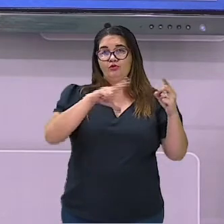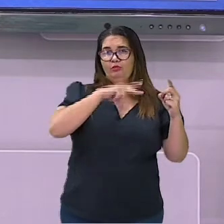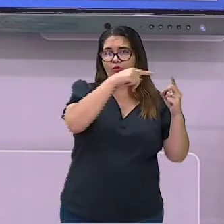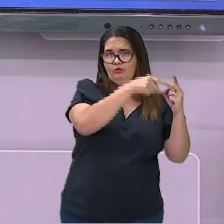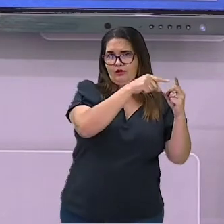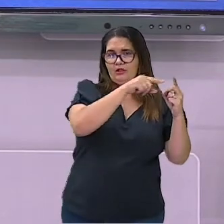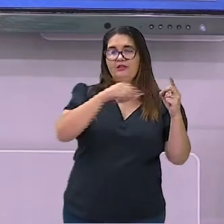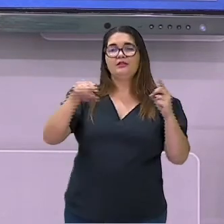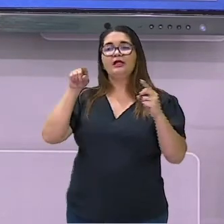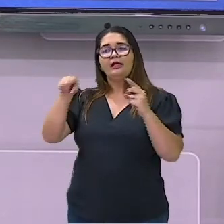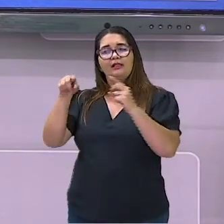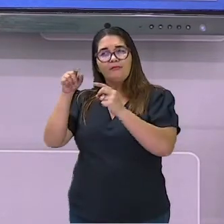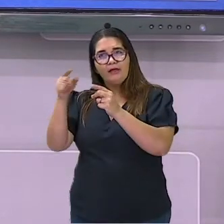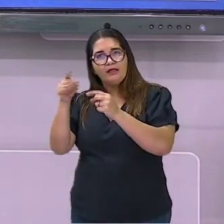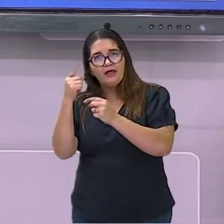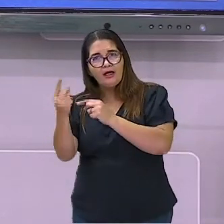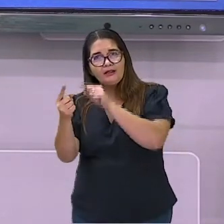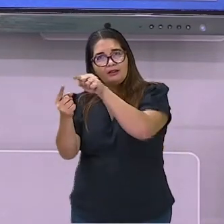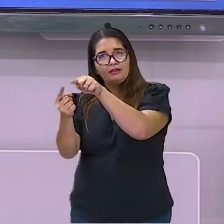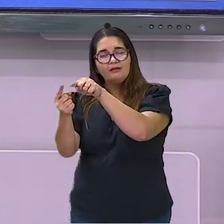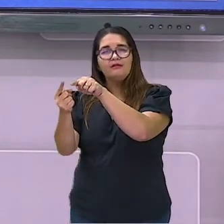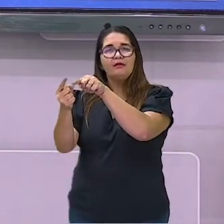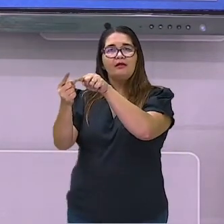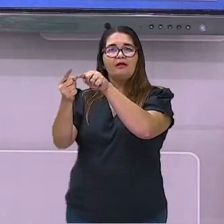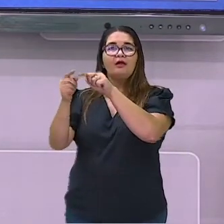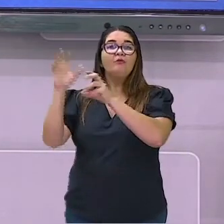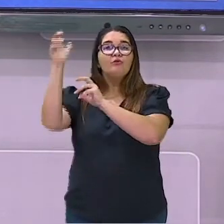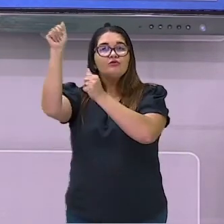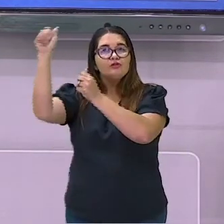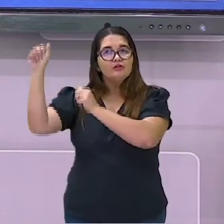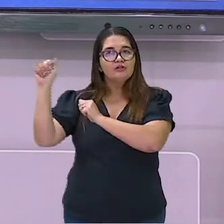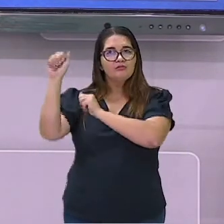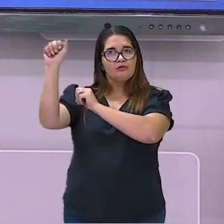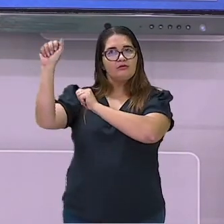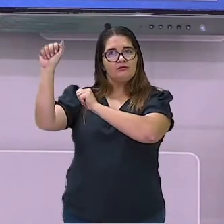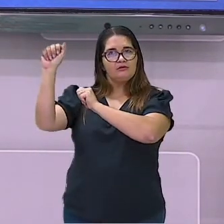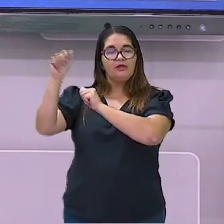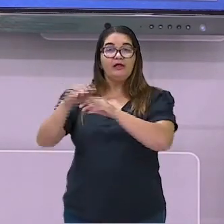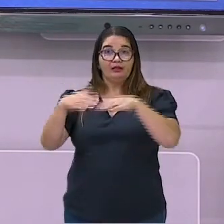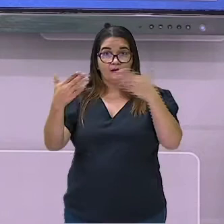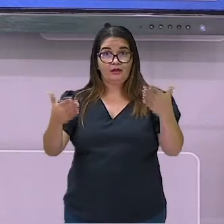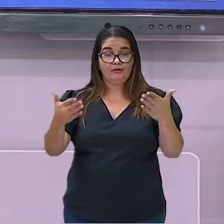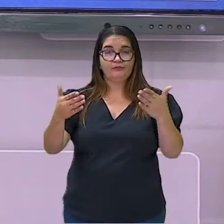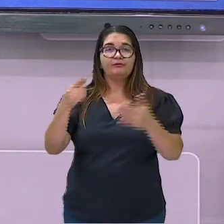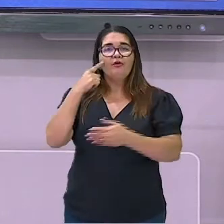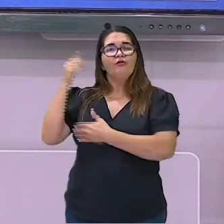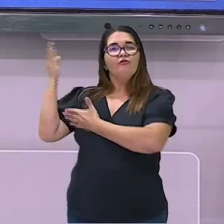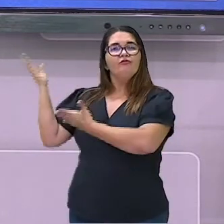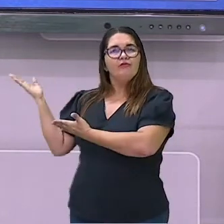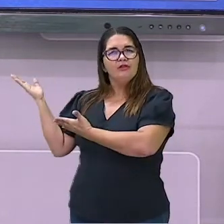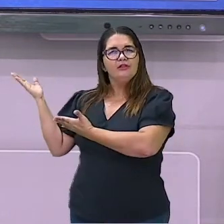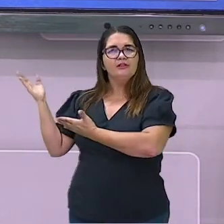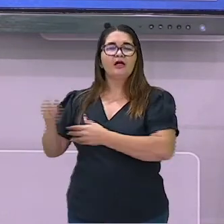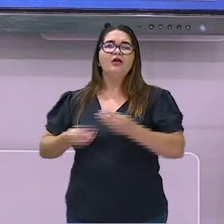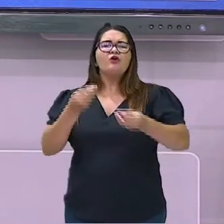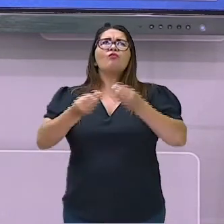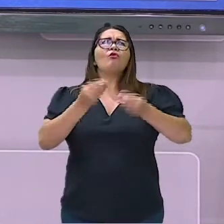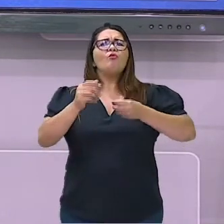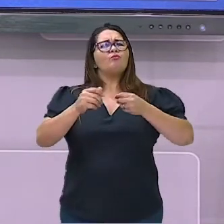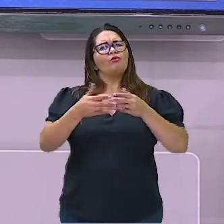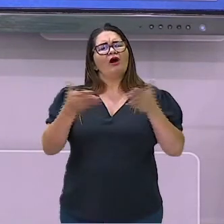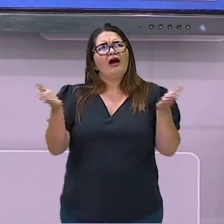lotes, que são chamados de capitanias, e foram delegados a particulares. Foi a primeira